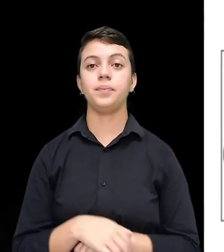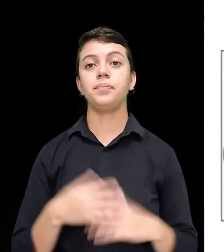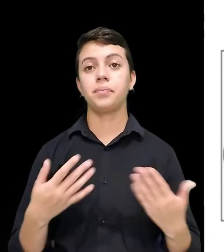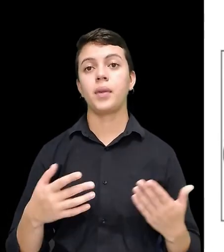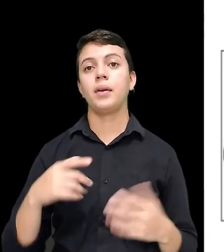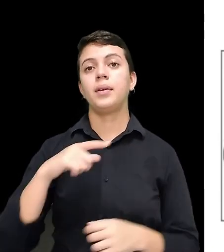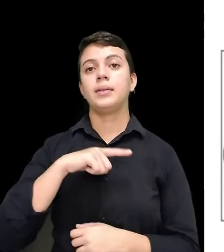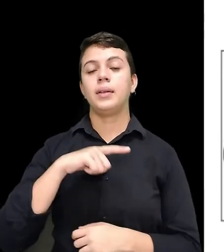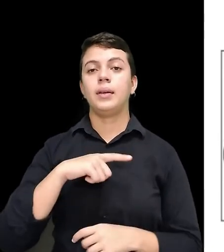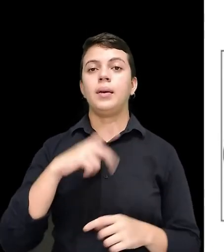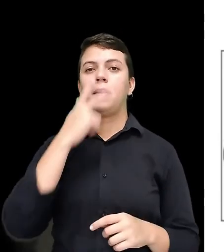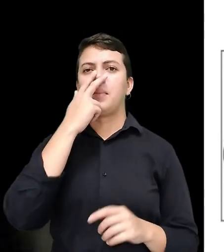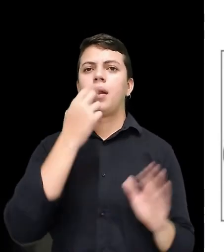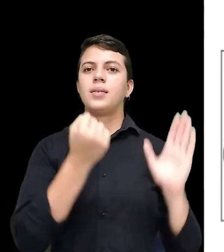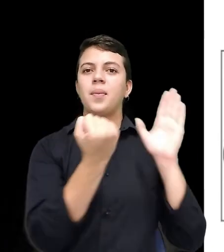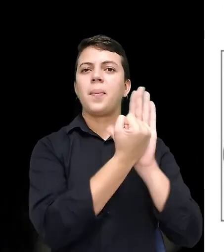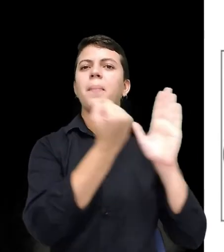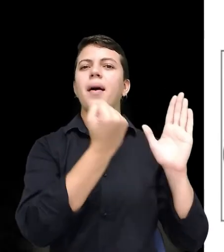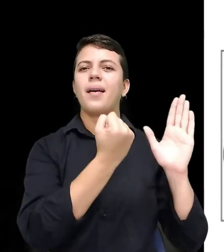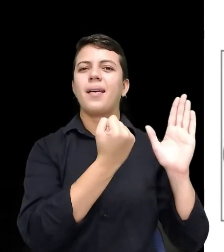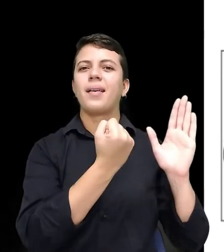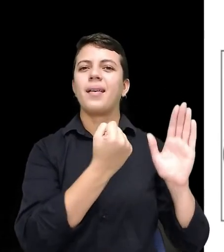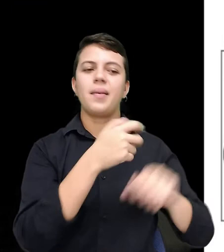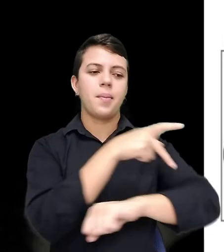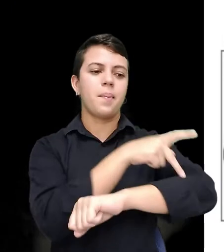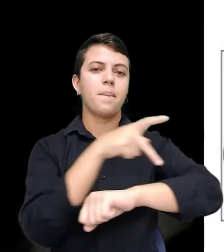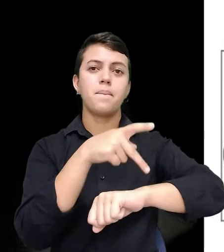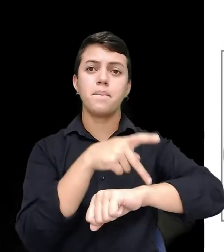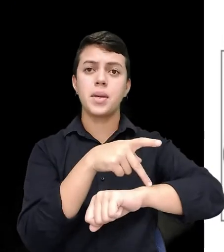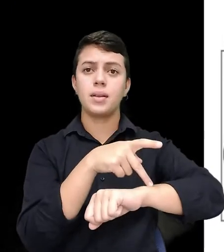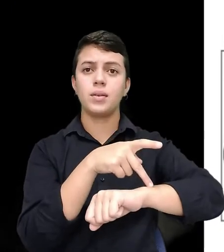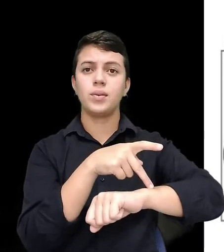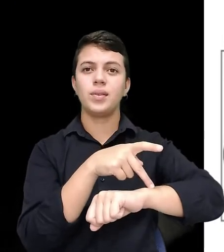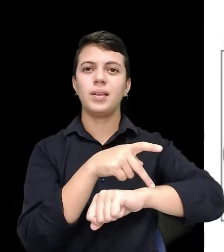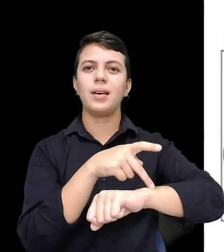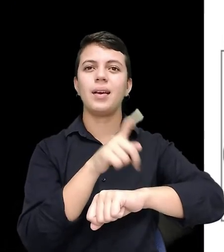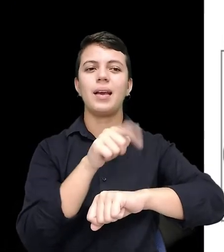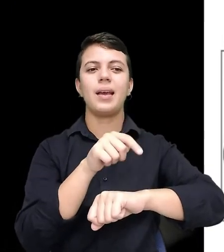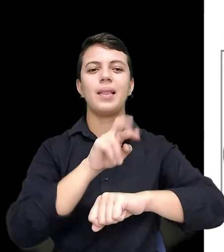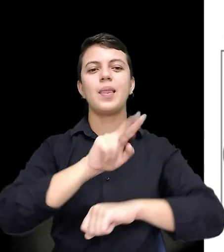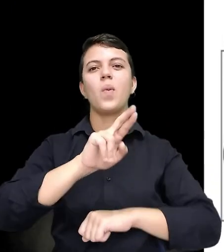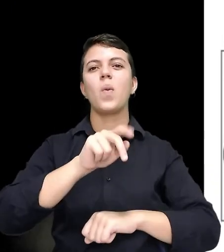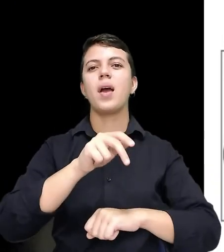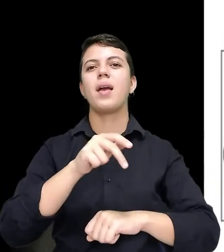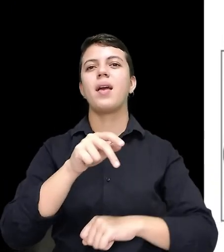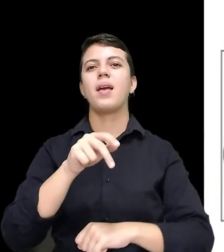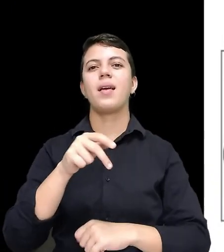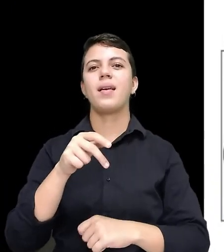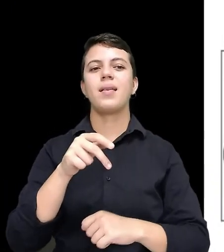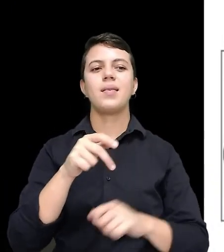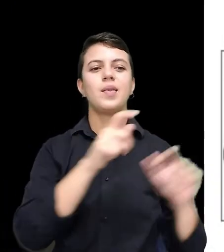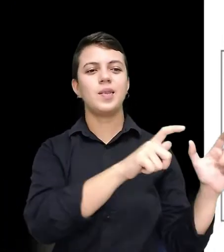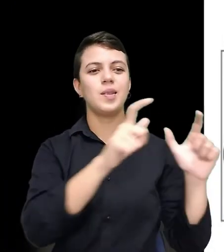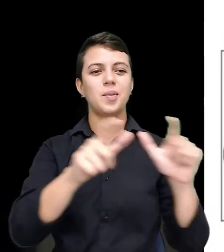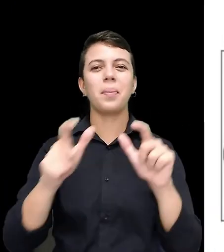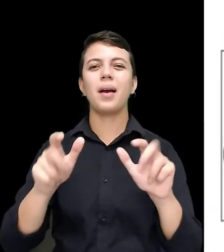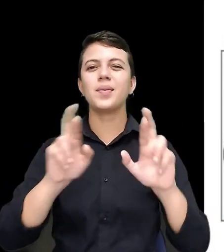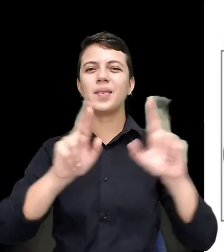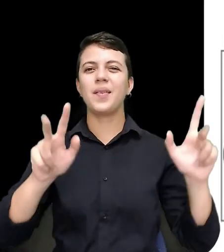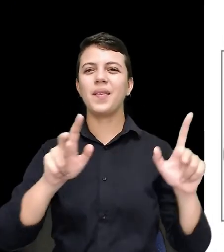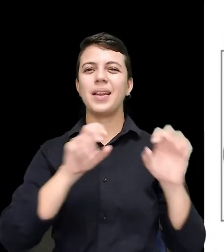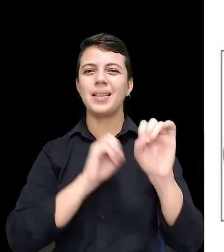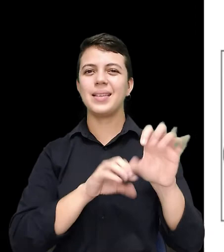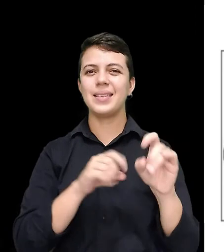de atuação na pedagogia, na não formal, né, nos espaços não formais